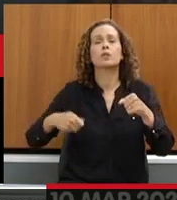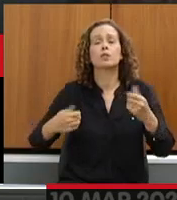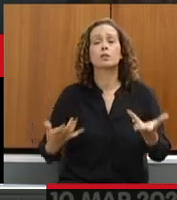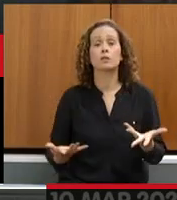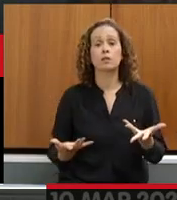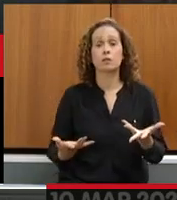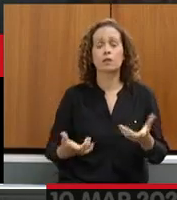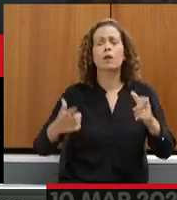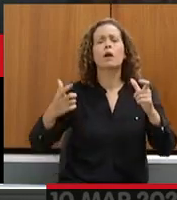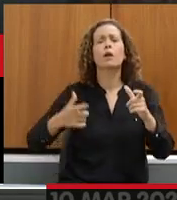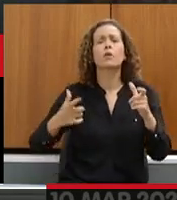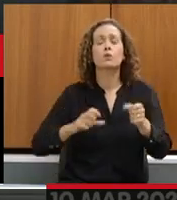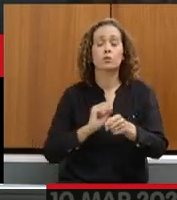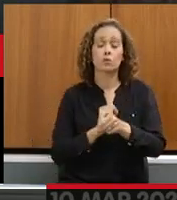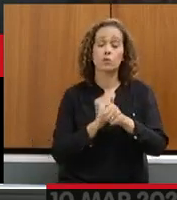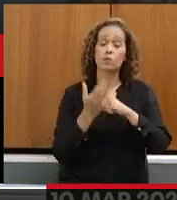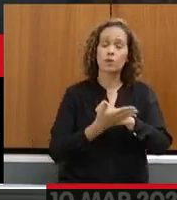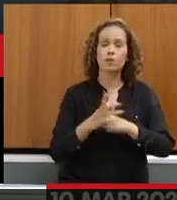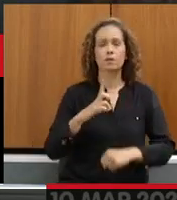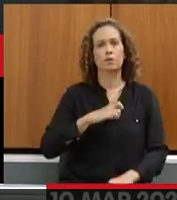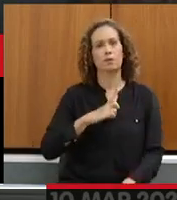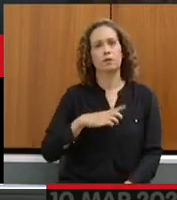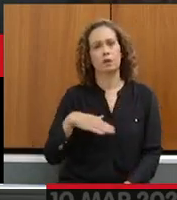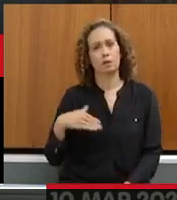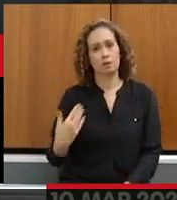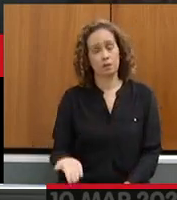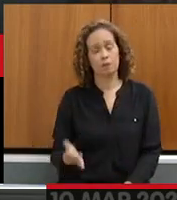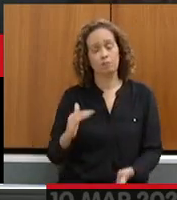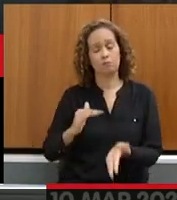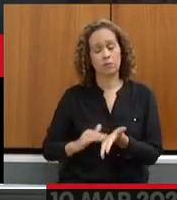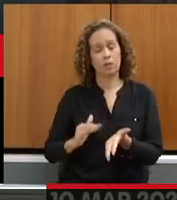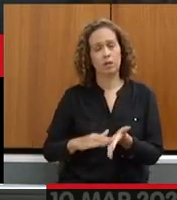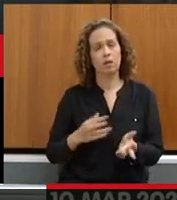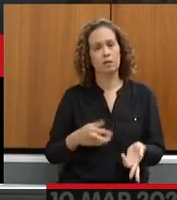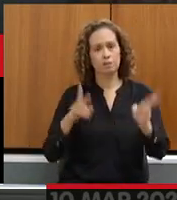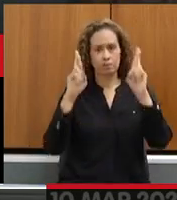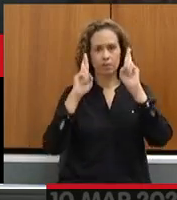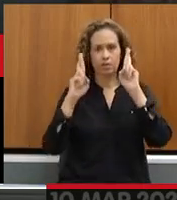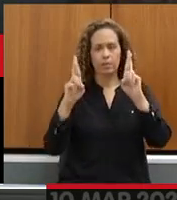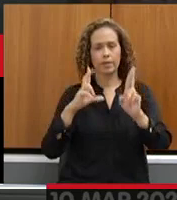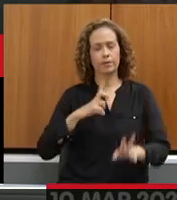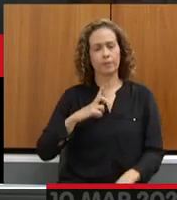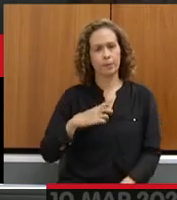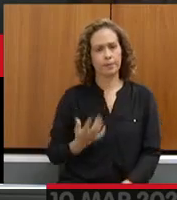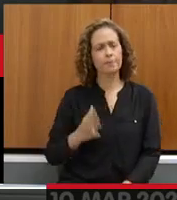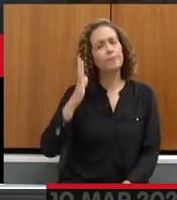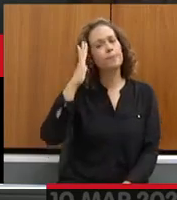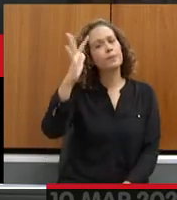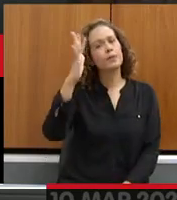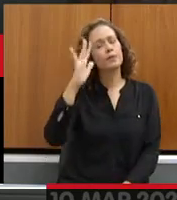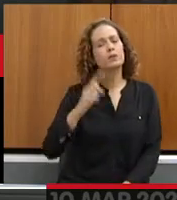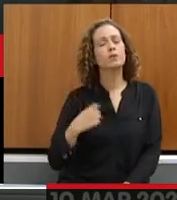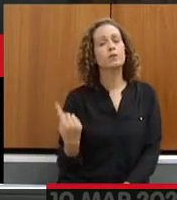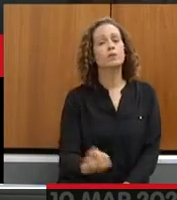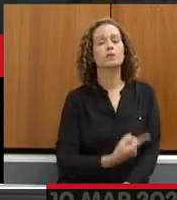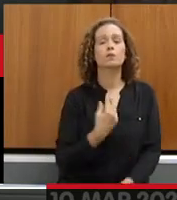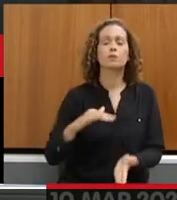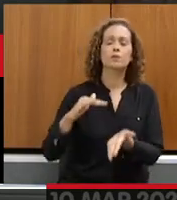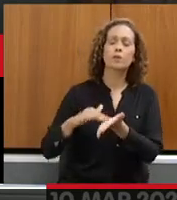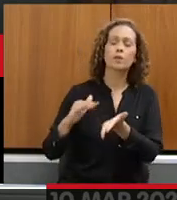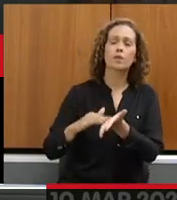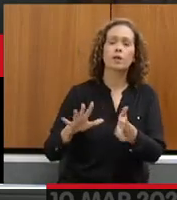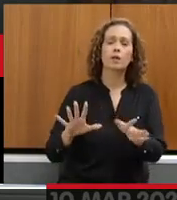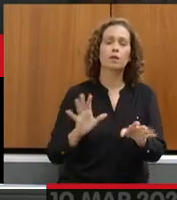vírus então secretário tem aí o nosso respeito Imagina isso nossos agradar you pegue